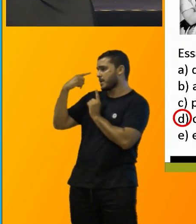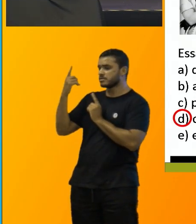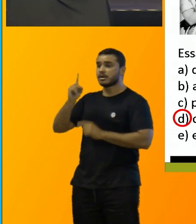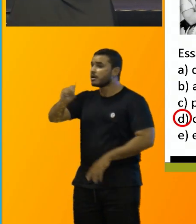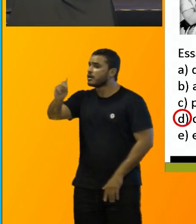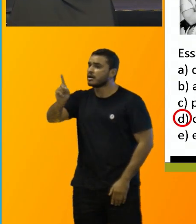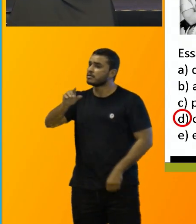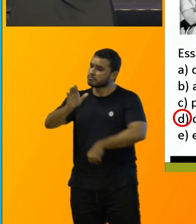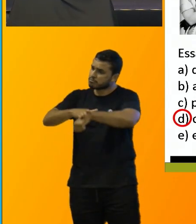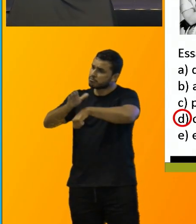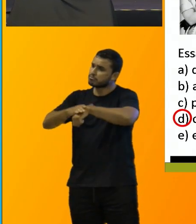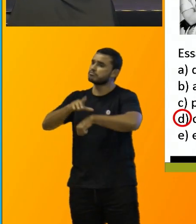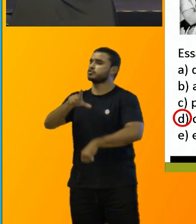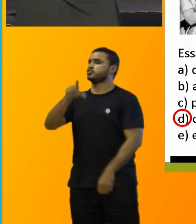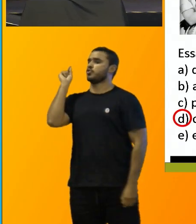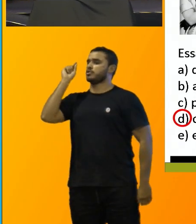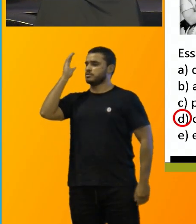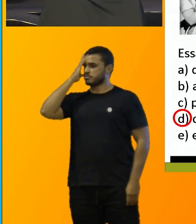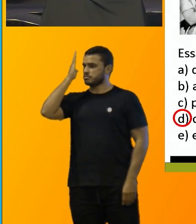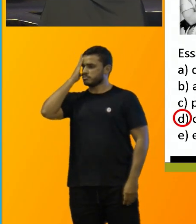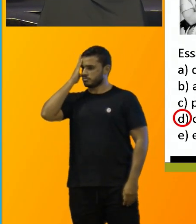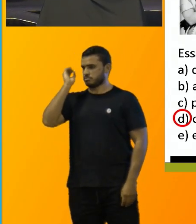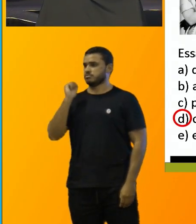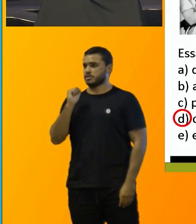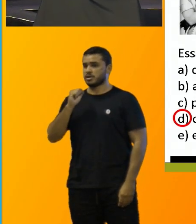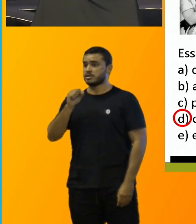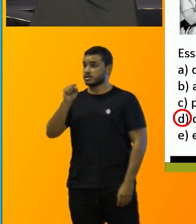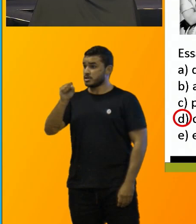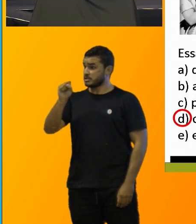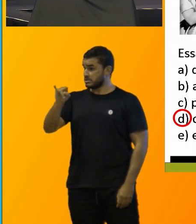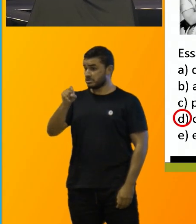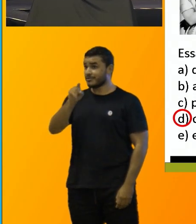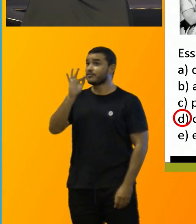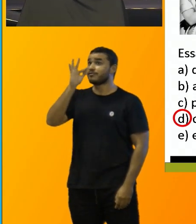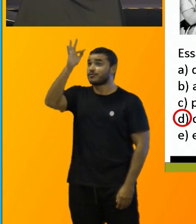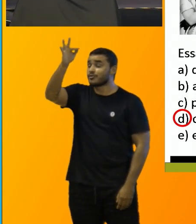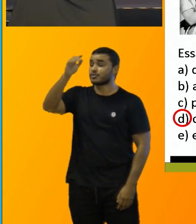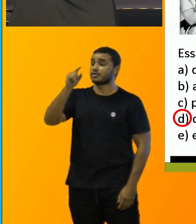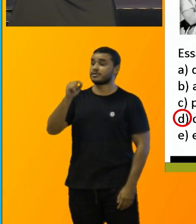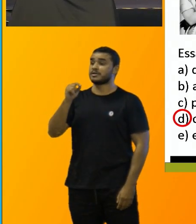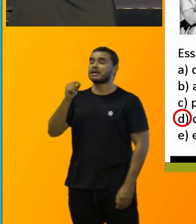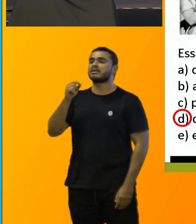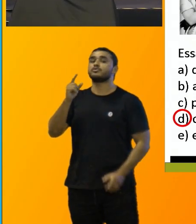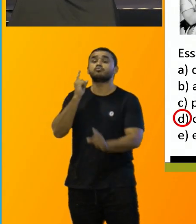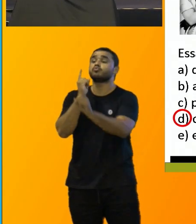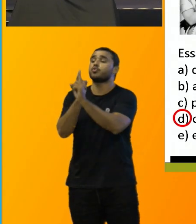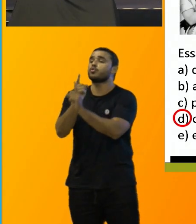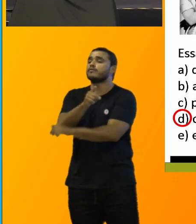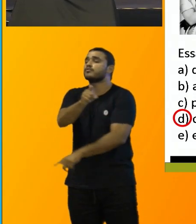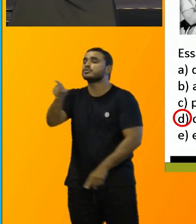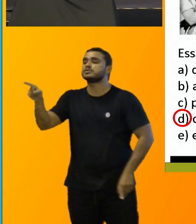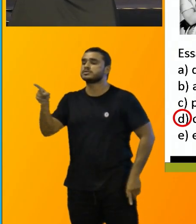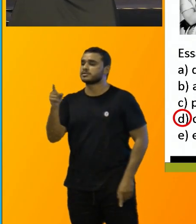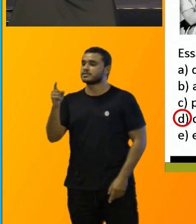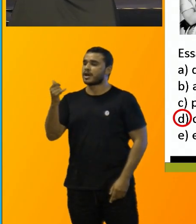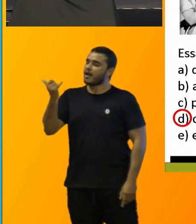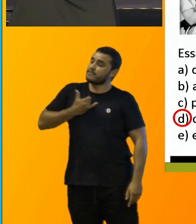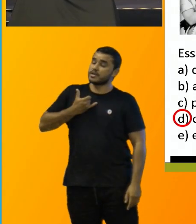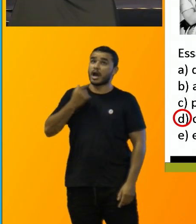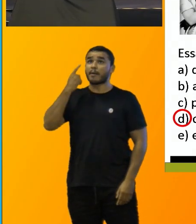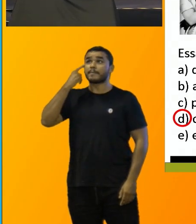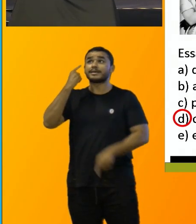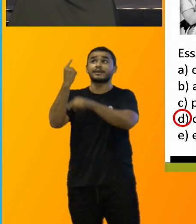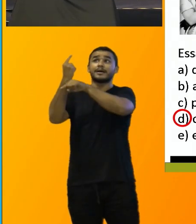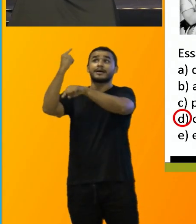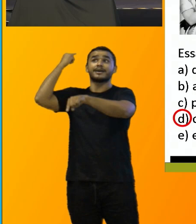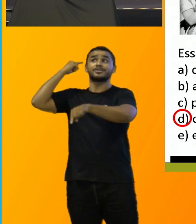você então chegar para a gente e dizer assim, Paulo Alex, professor Sampaio, eu estava lá naquele dia, naquele 25 de setembro,